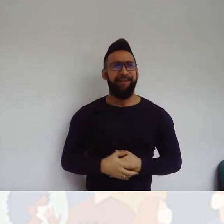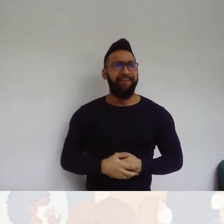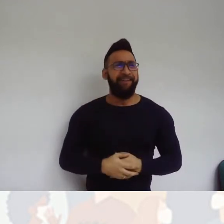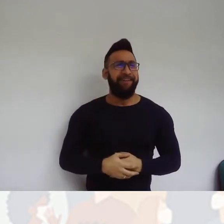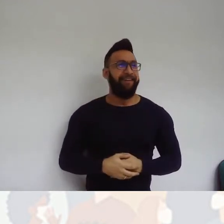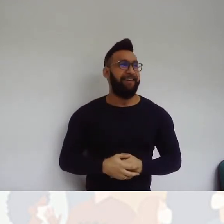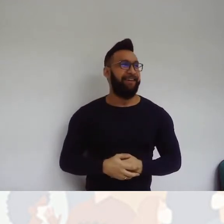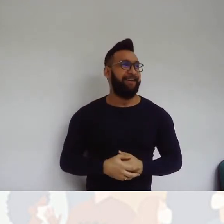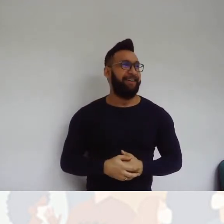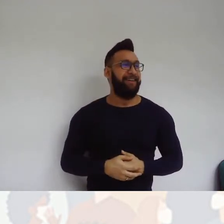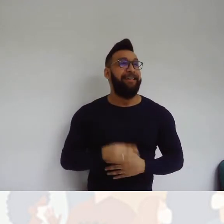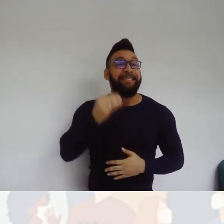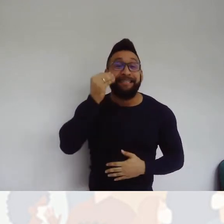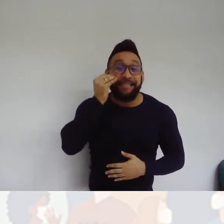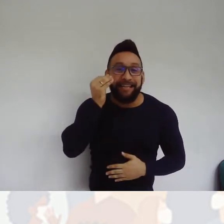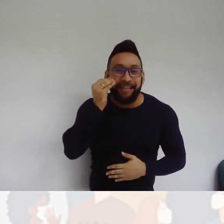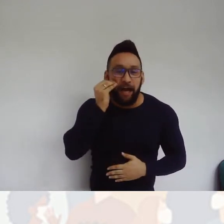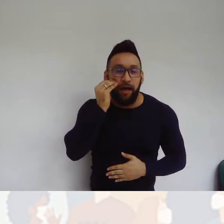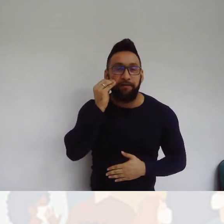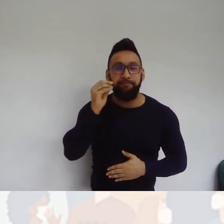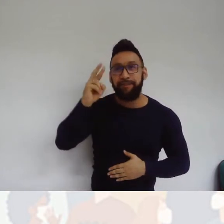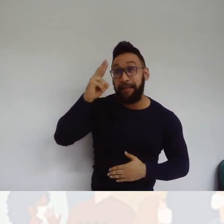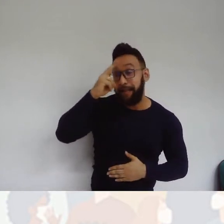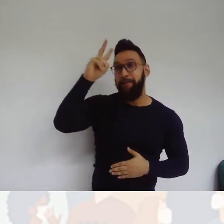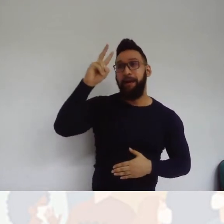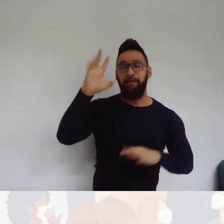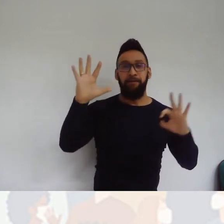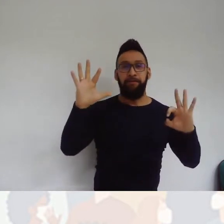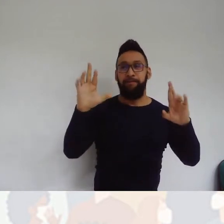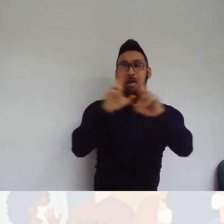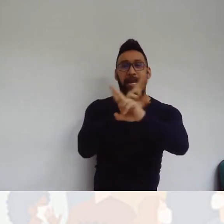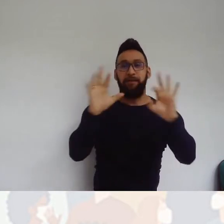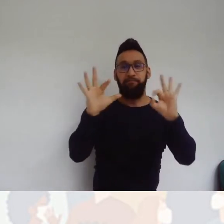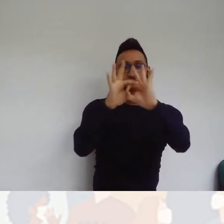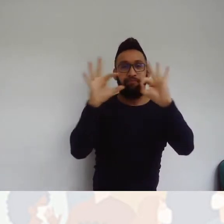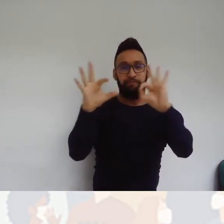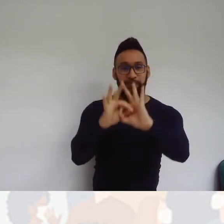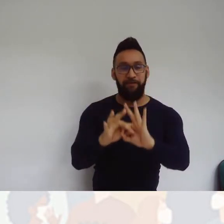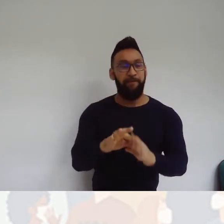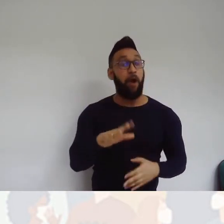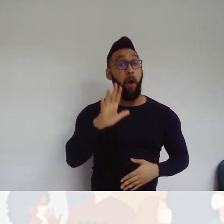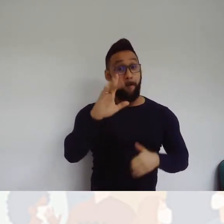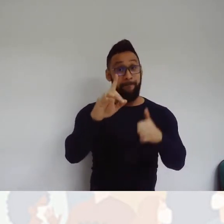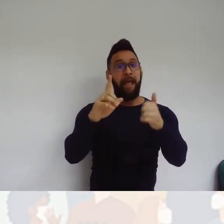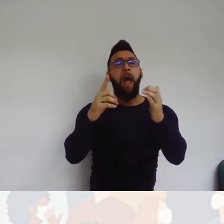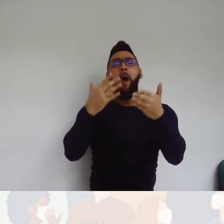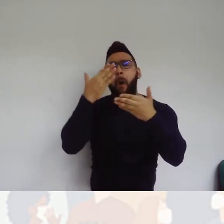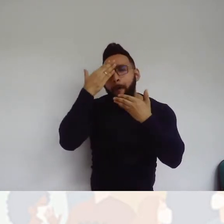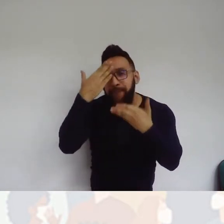Vamos ver o que eu consigo recuperar. Muitíssimo obrigado pelas perguntas.